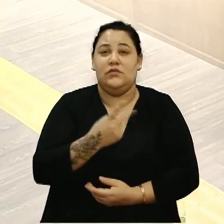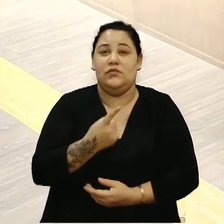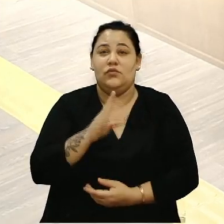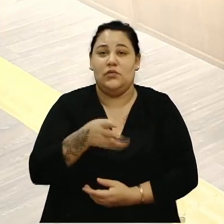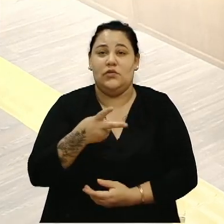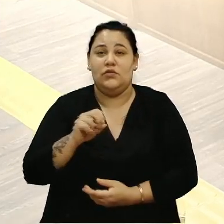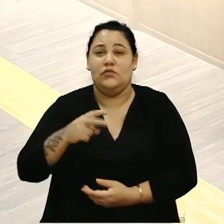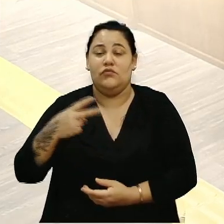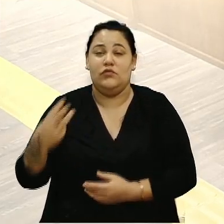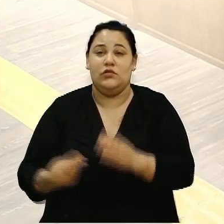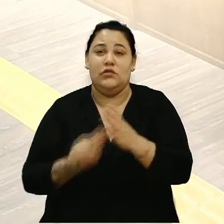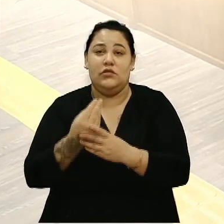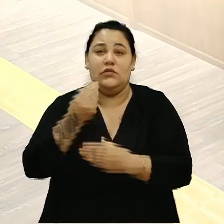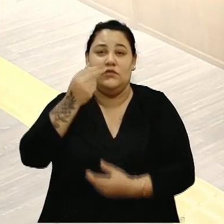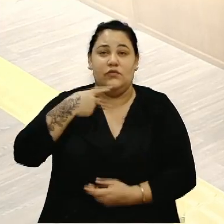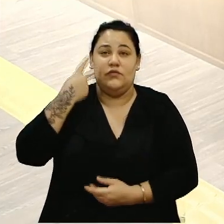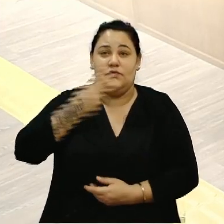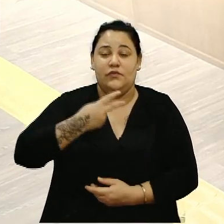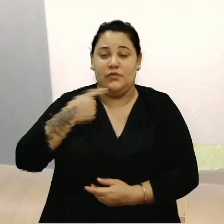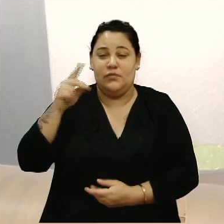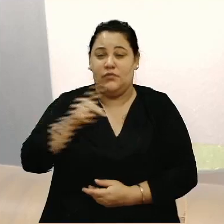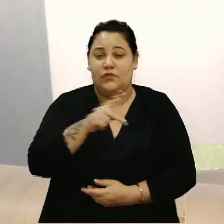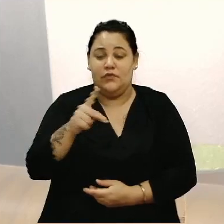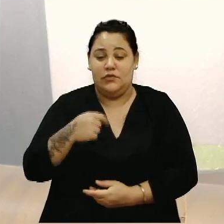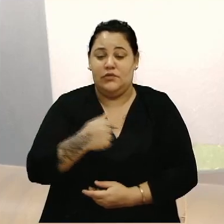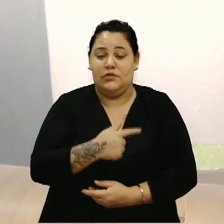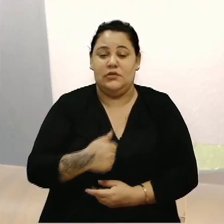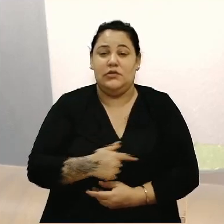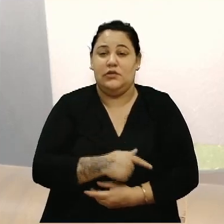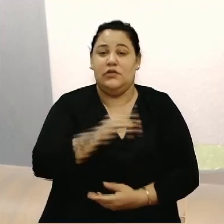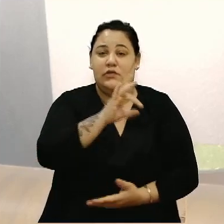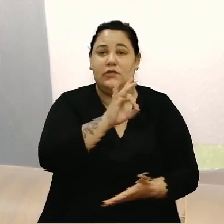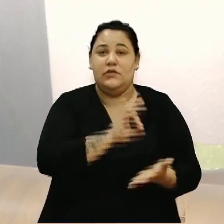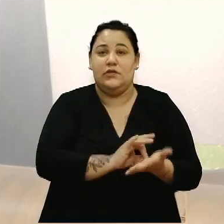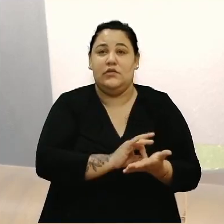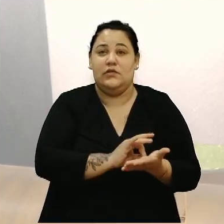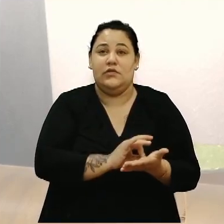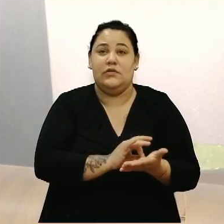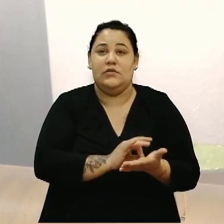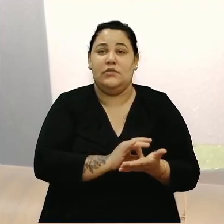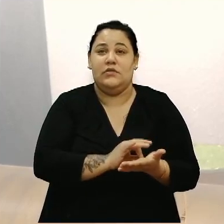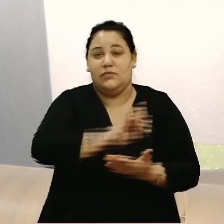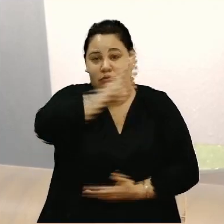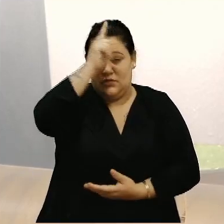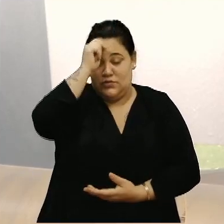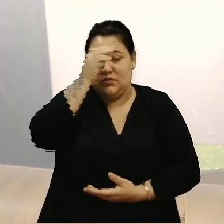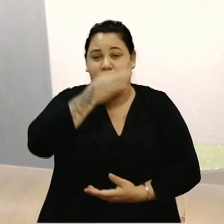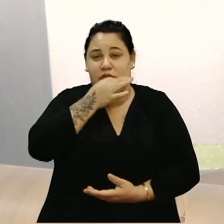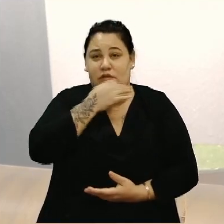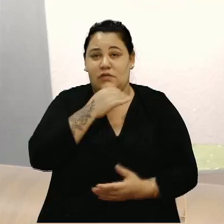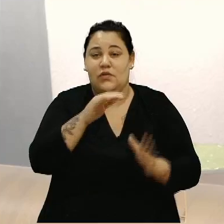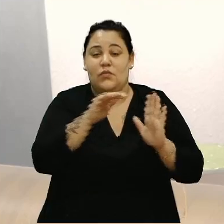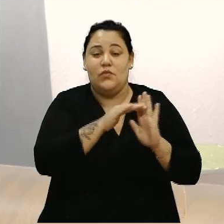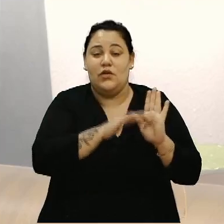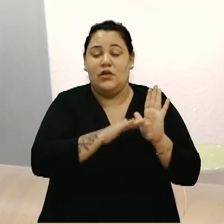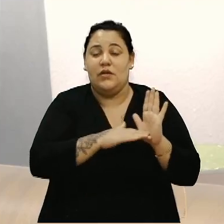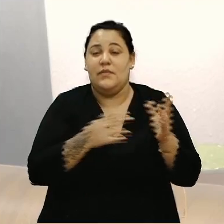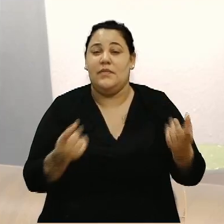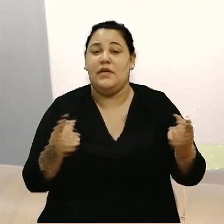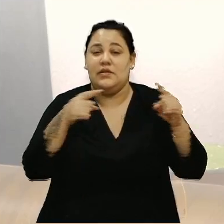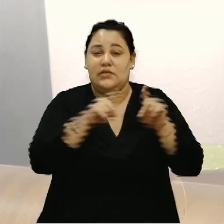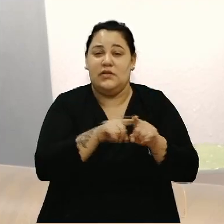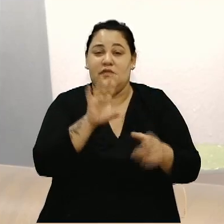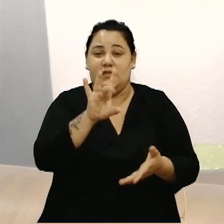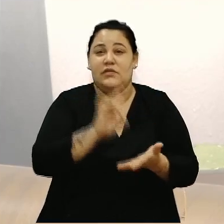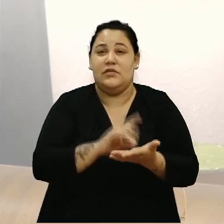221/2023, de autoria do vereador professor Zanquim, que institui no município de Caxias do Sul programa de parceria